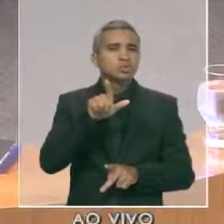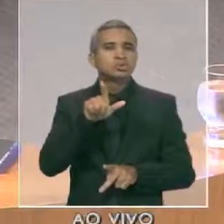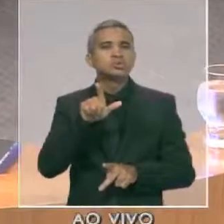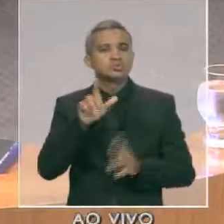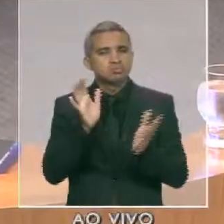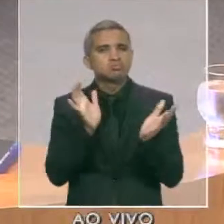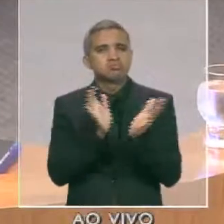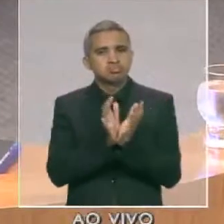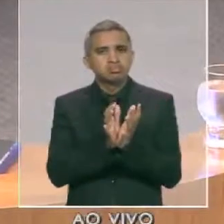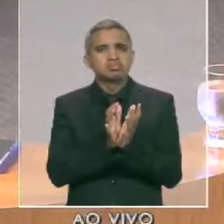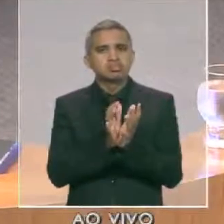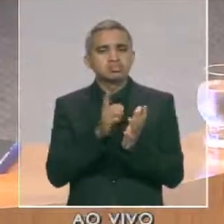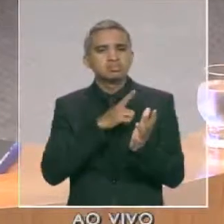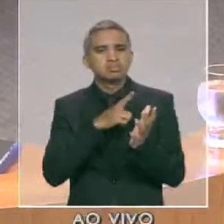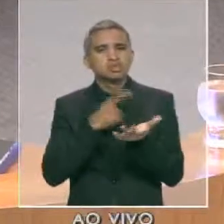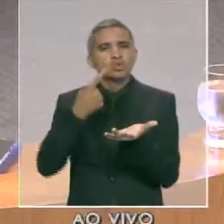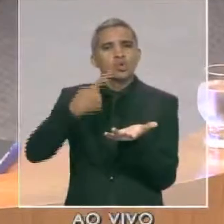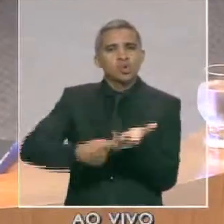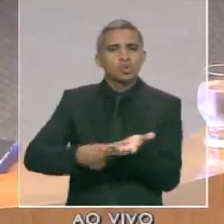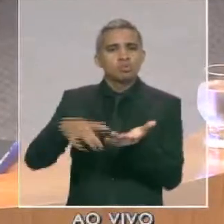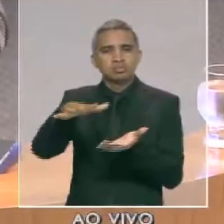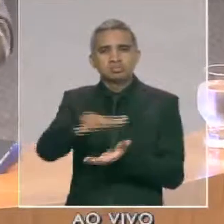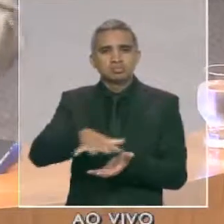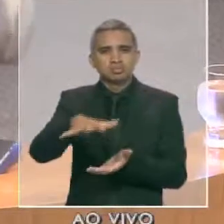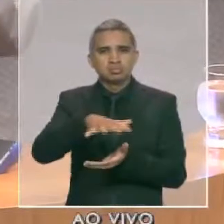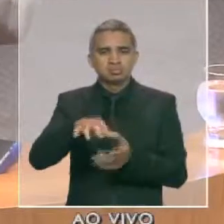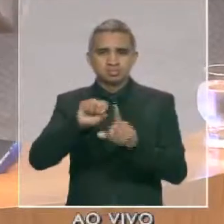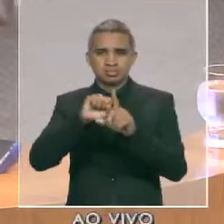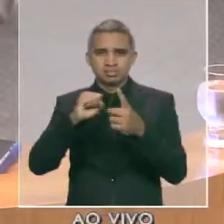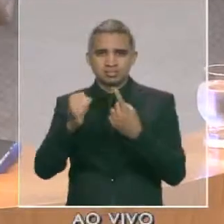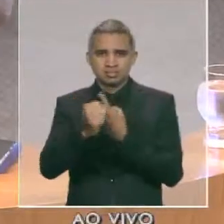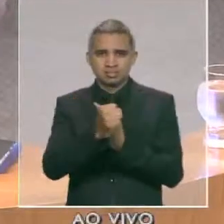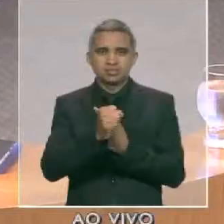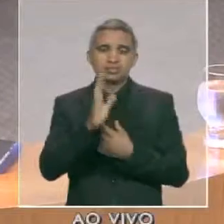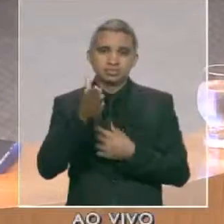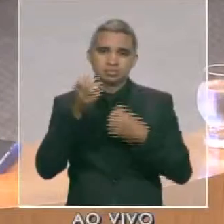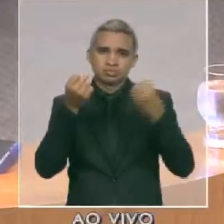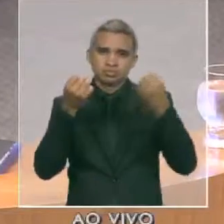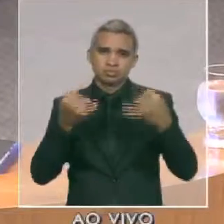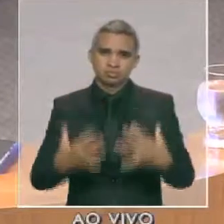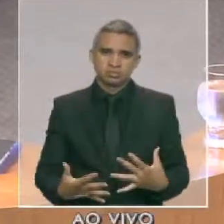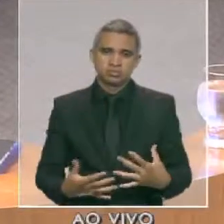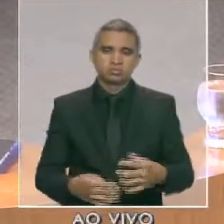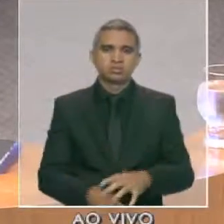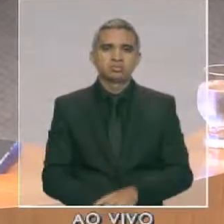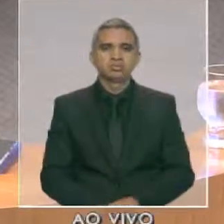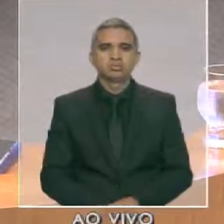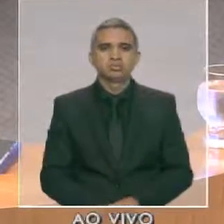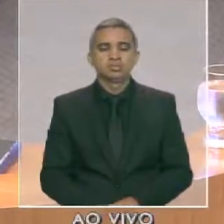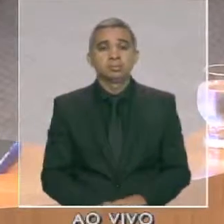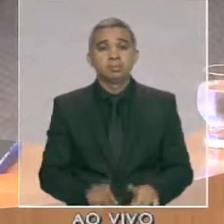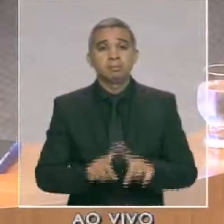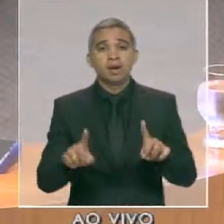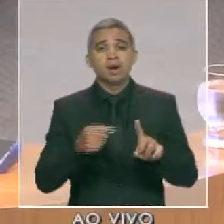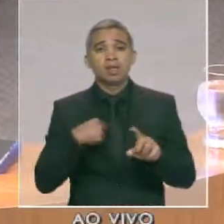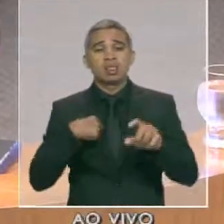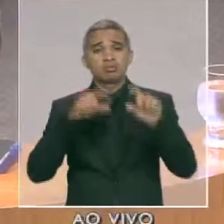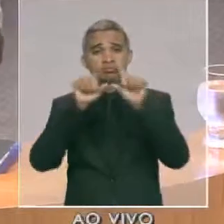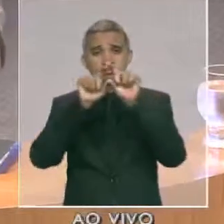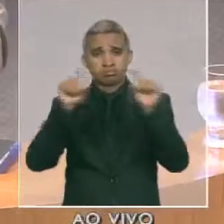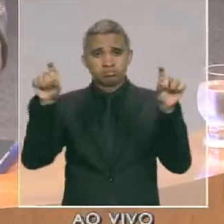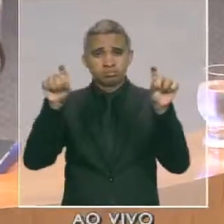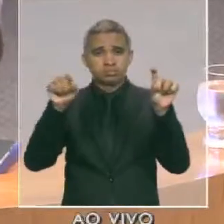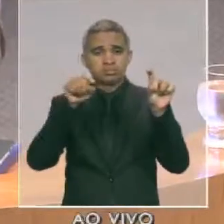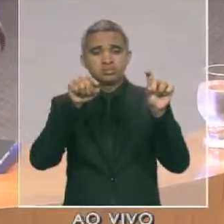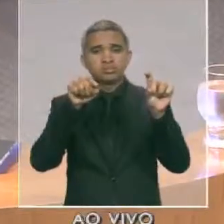realmente para com a sociedade. Eu já disse aqui e vou colocar como epígrafe deste momento uma frase, que a